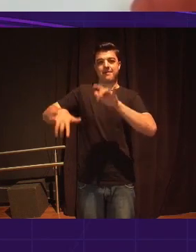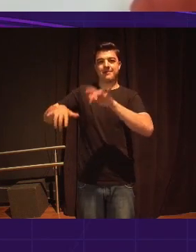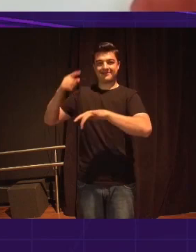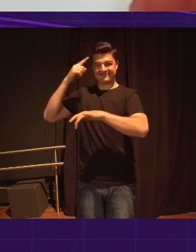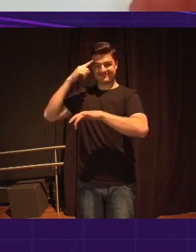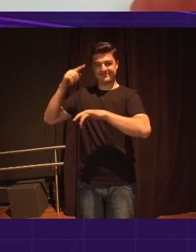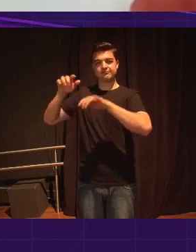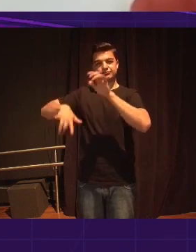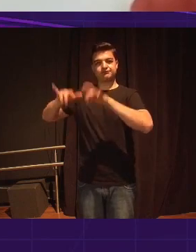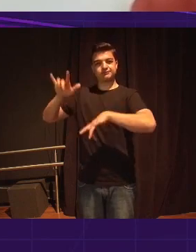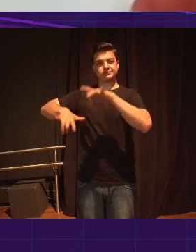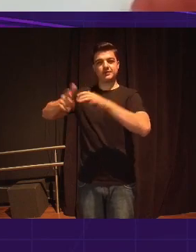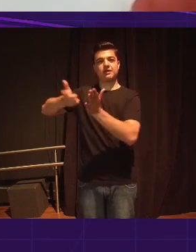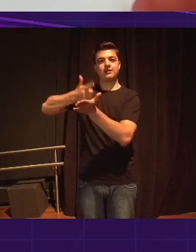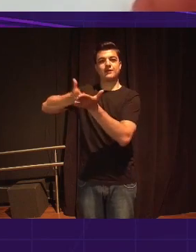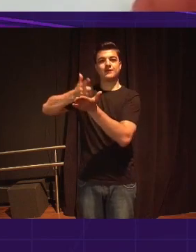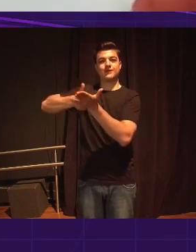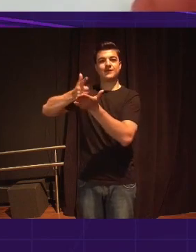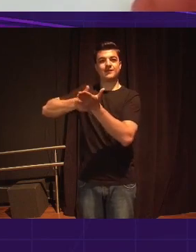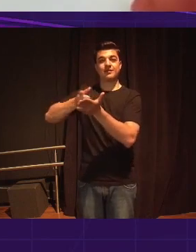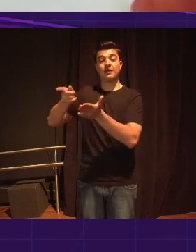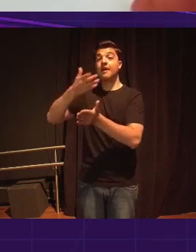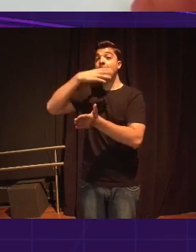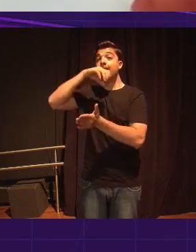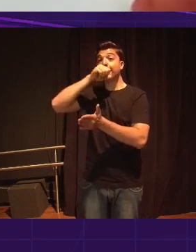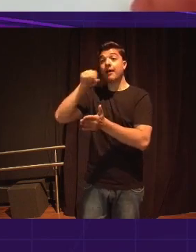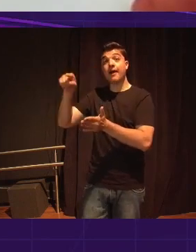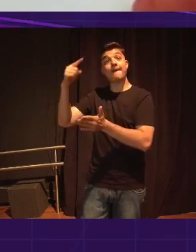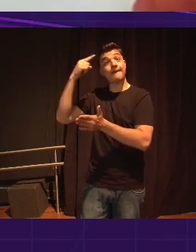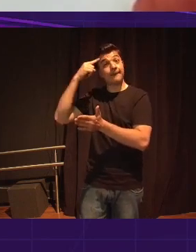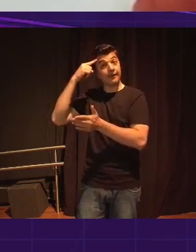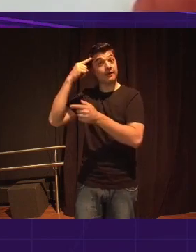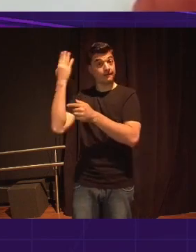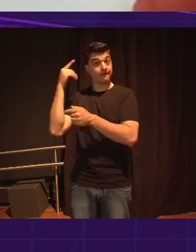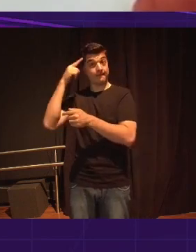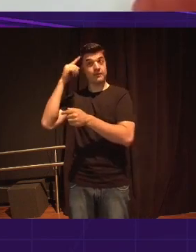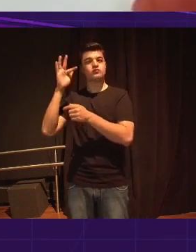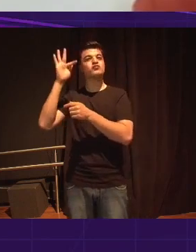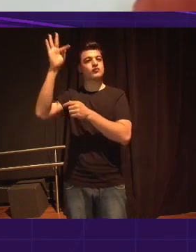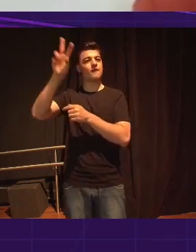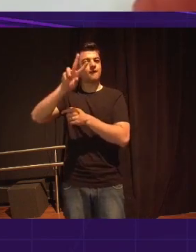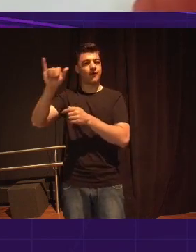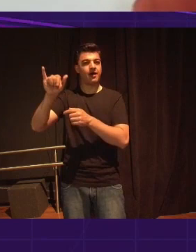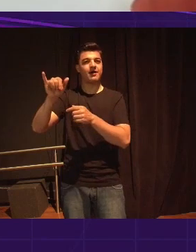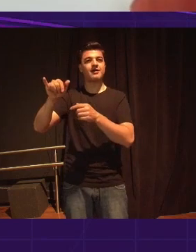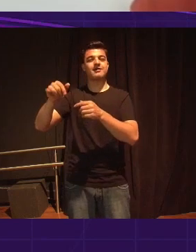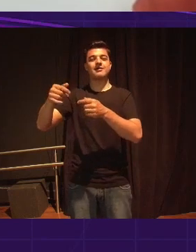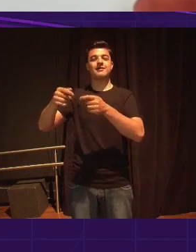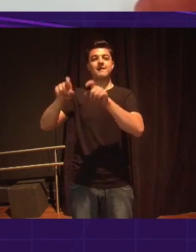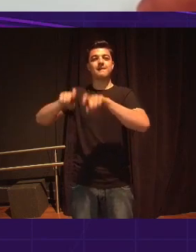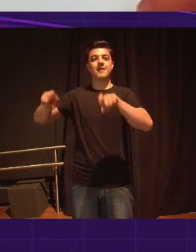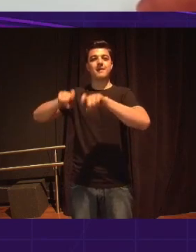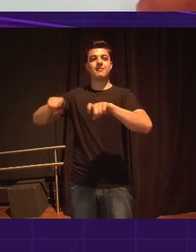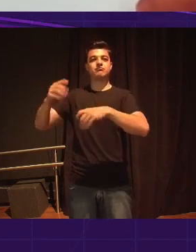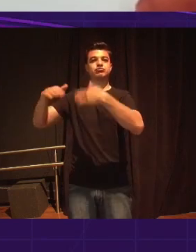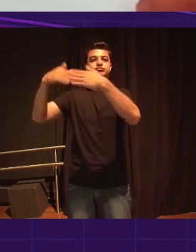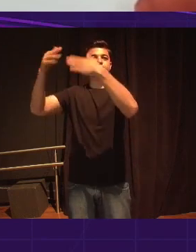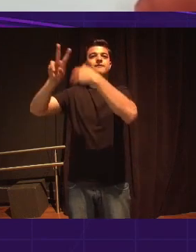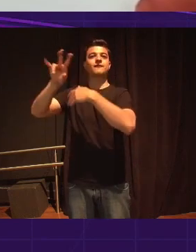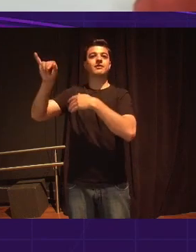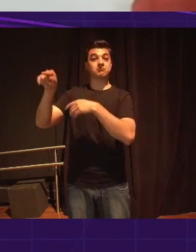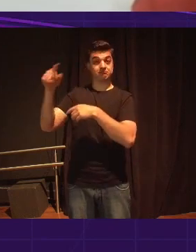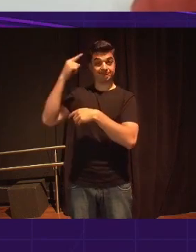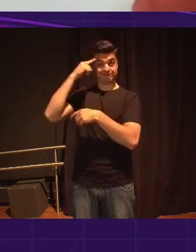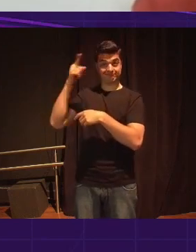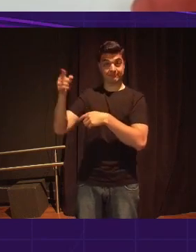contábeis, e ele entendia que a computação era a profissão do futuro, né? Então, eu ainda adolescente, 15 anos,